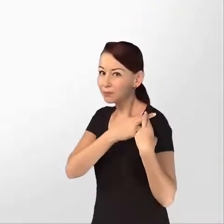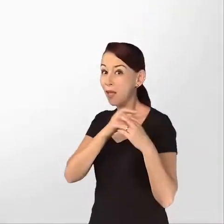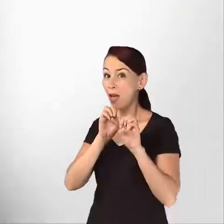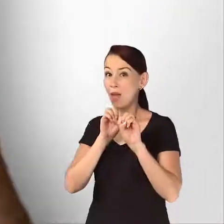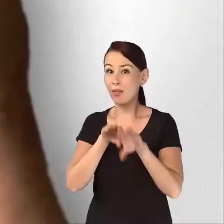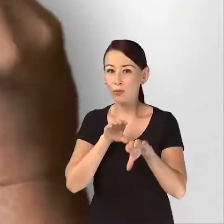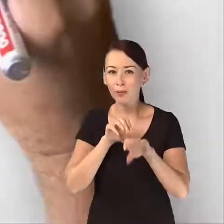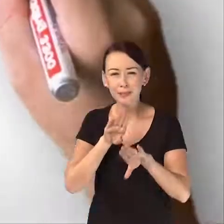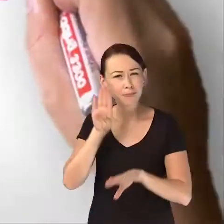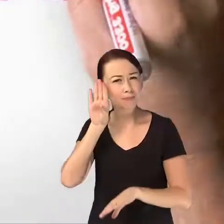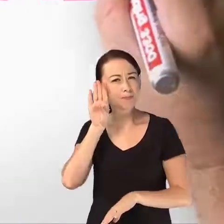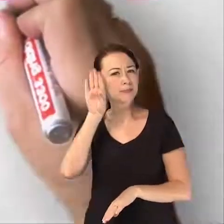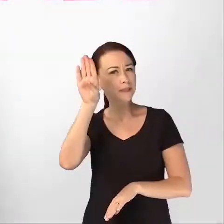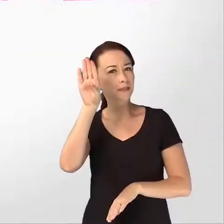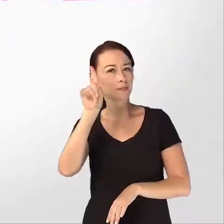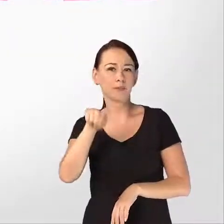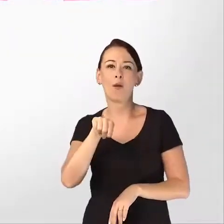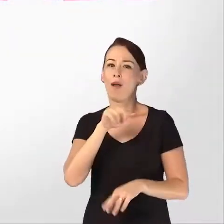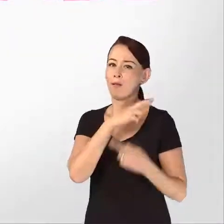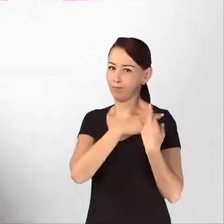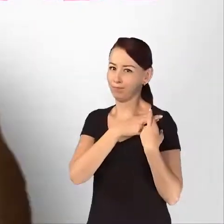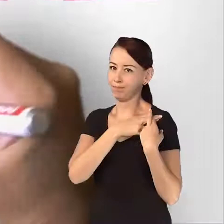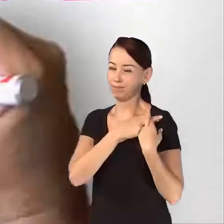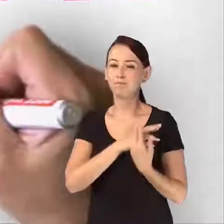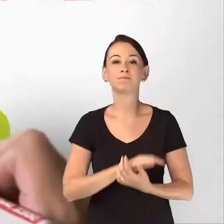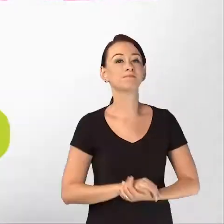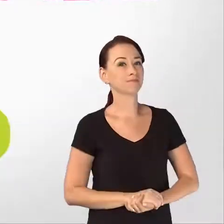Responsabilidade e educação são as palavras-chave.